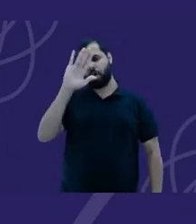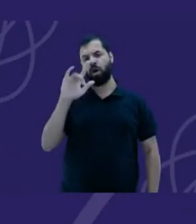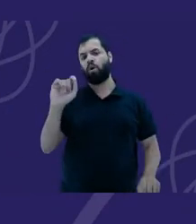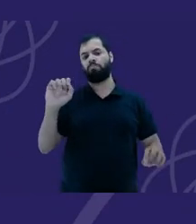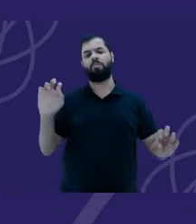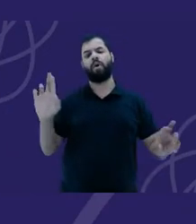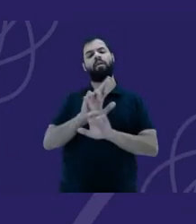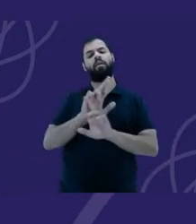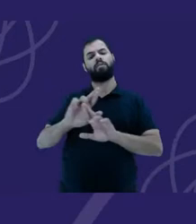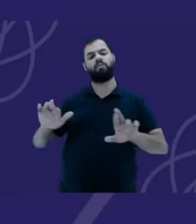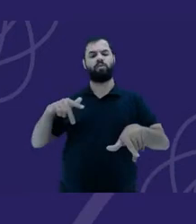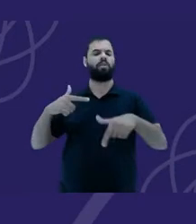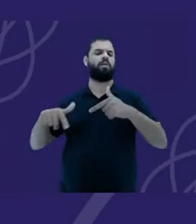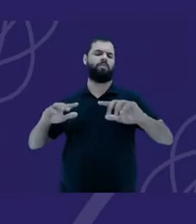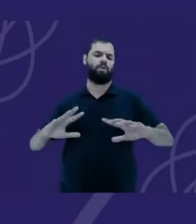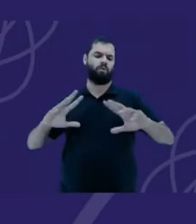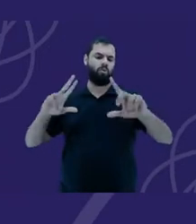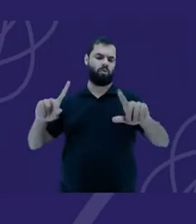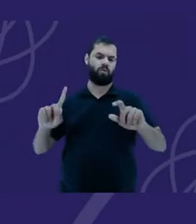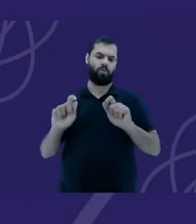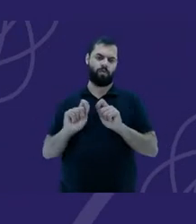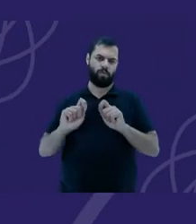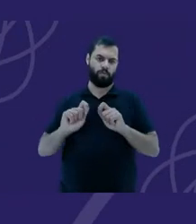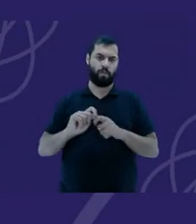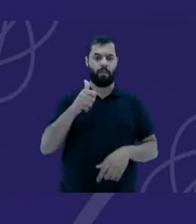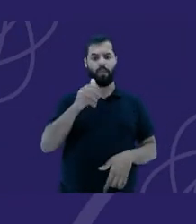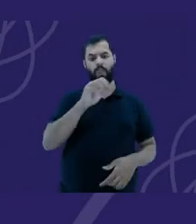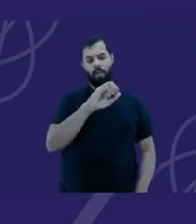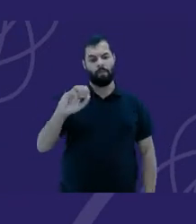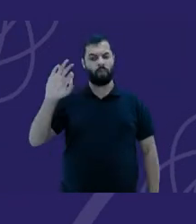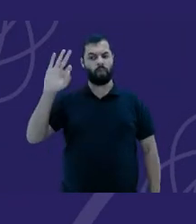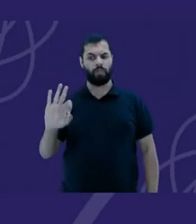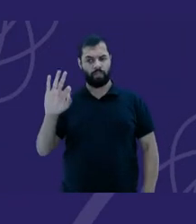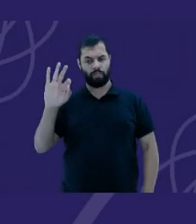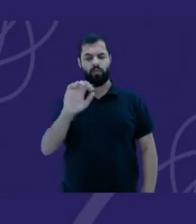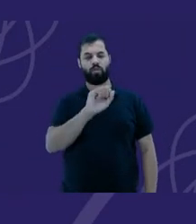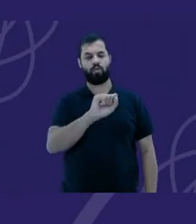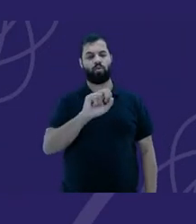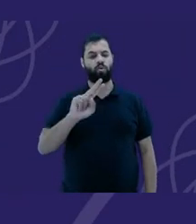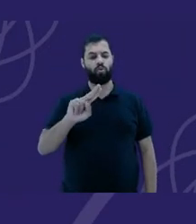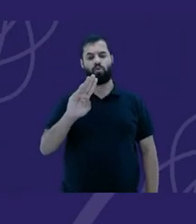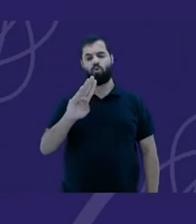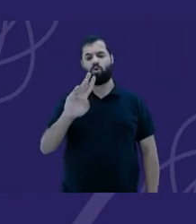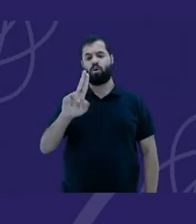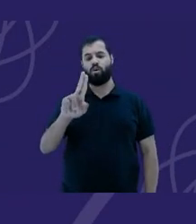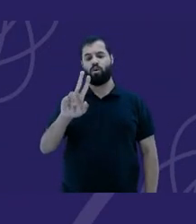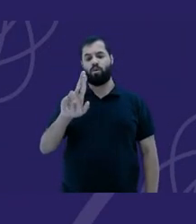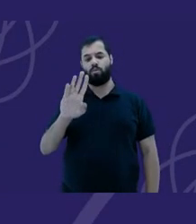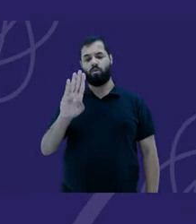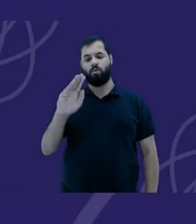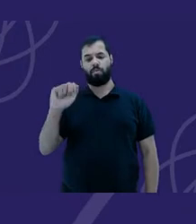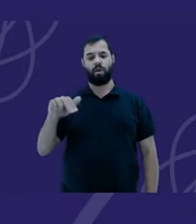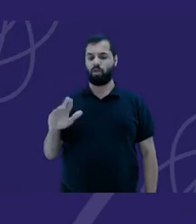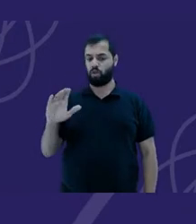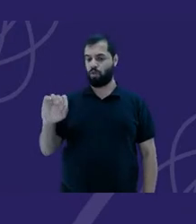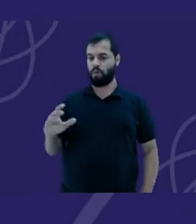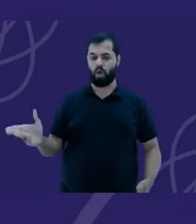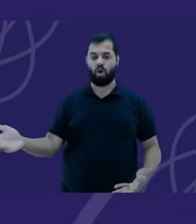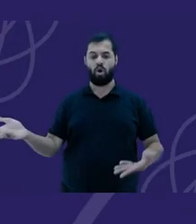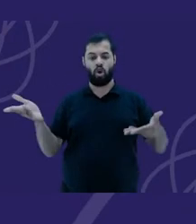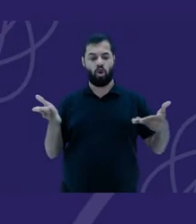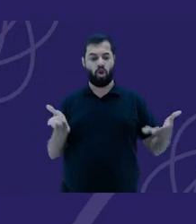esse trabalho todo. E o 100% Suburbano, né, que foi convidado para que nós